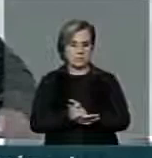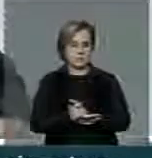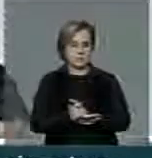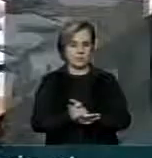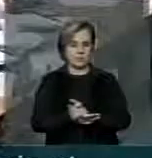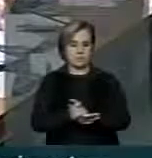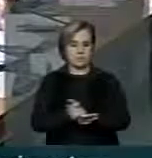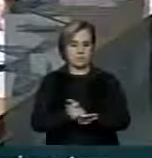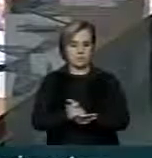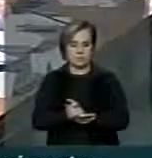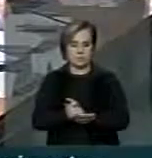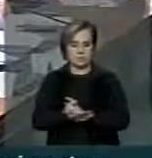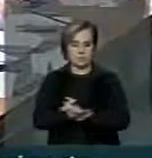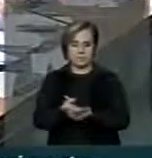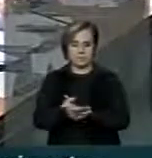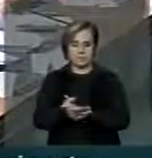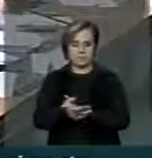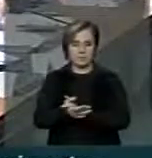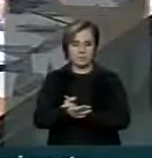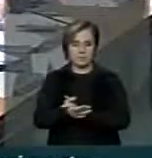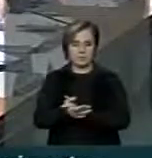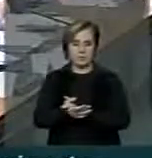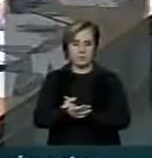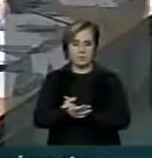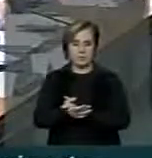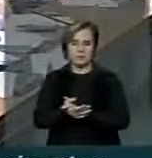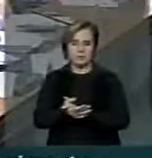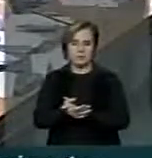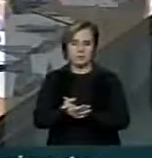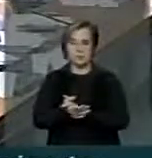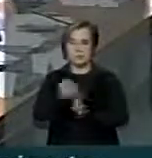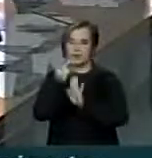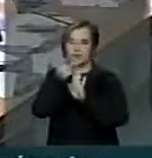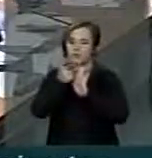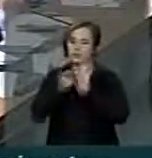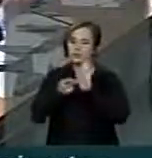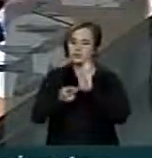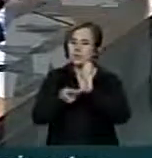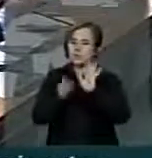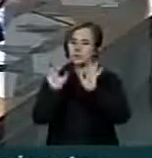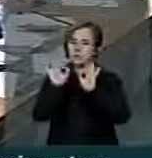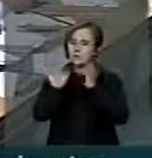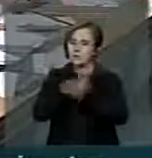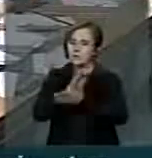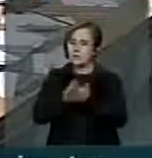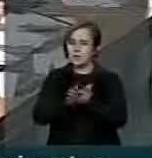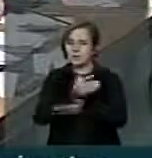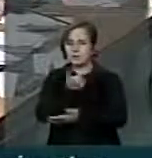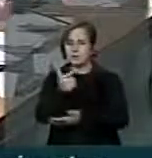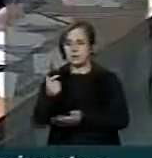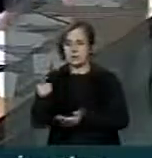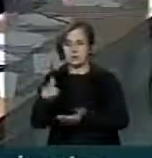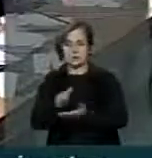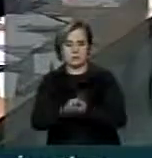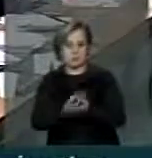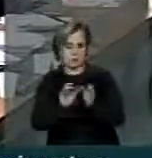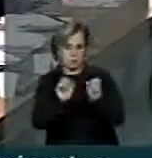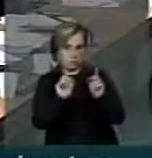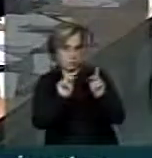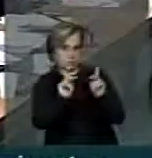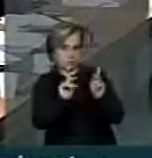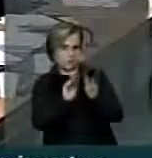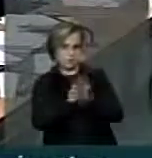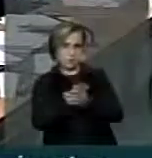lei diz TC pra. Não tem projeto nenhum de Prada. Querido, não existe deputado, projeto. Não é, então tá bom, o senhor quer que eu mude